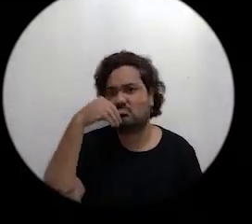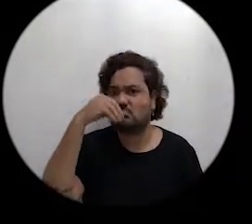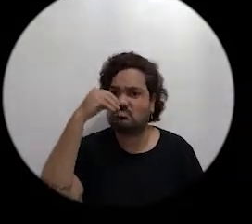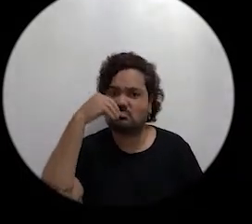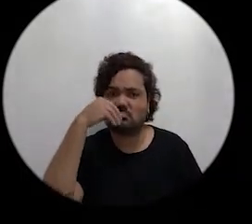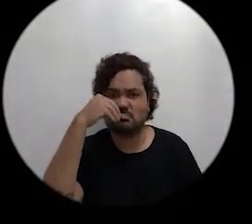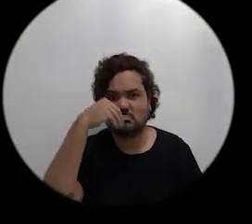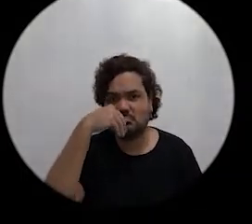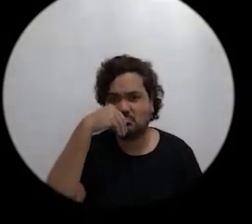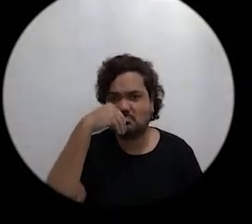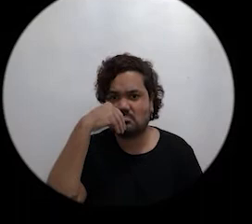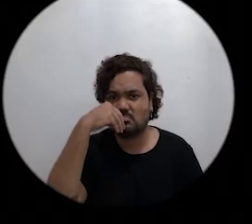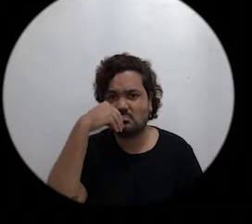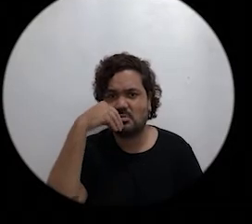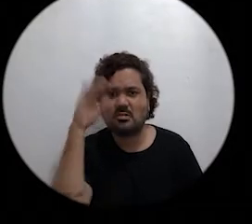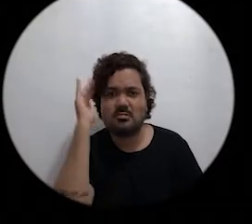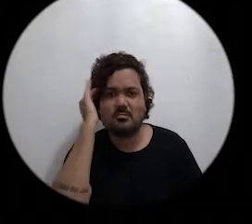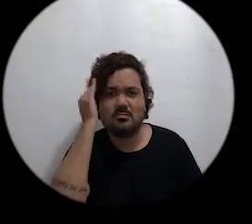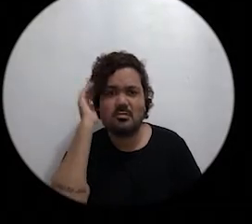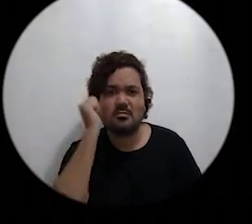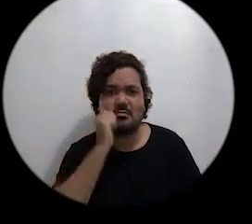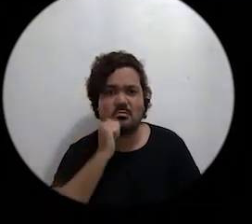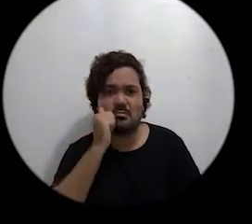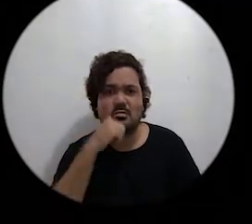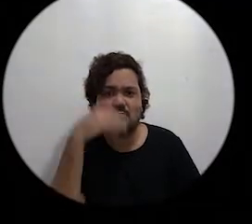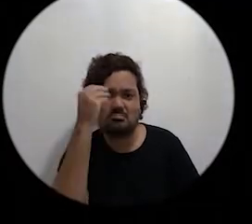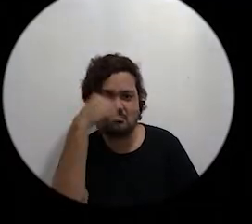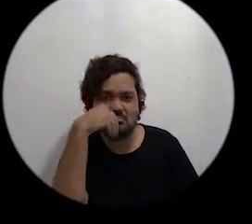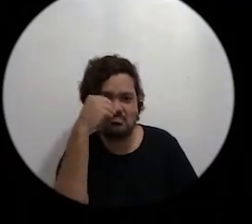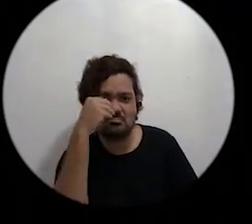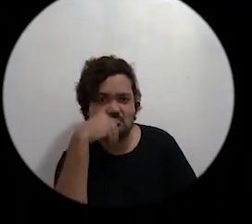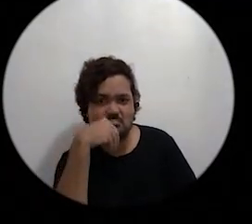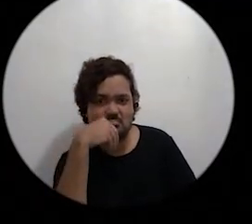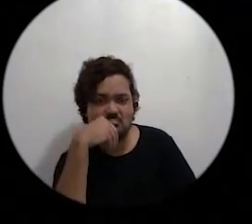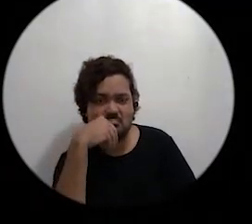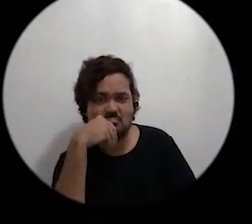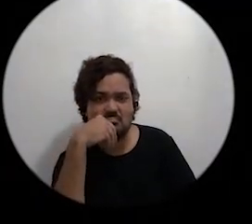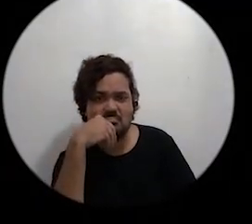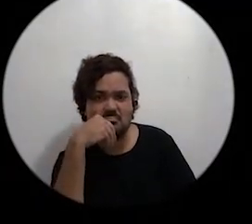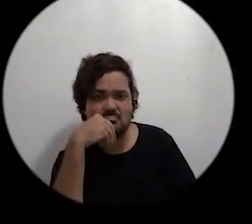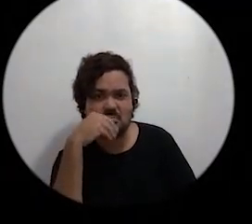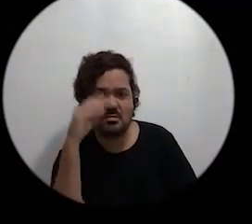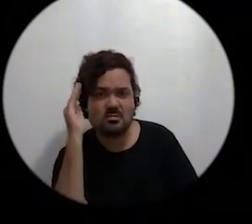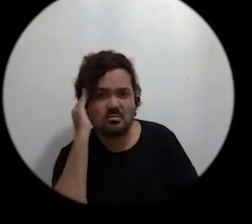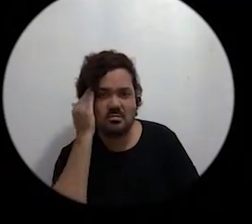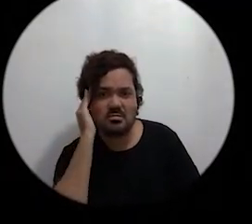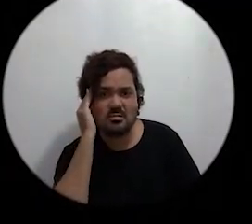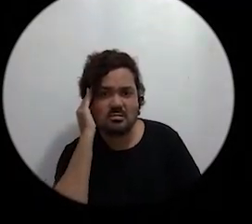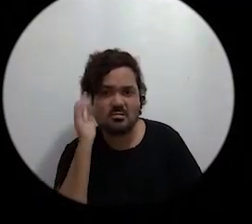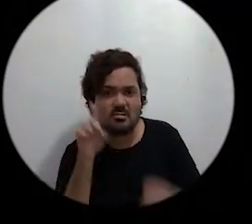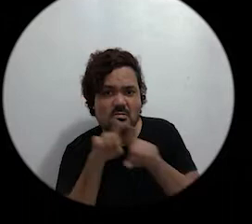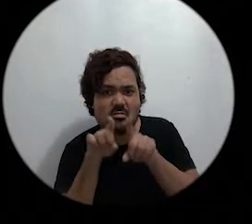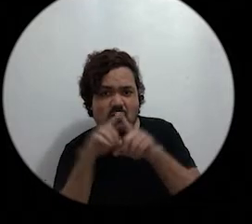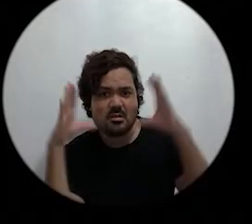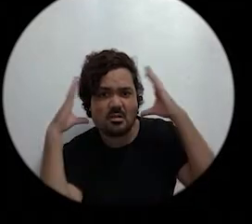enfraquecendo. Pensa nessa mulher fraca, com a cabeça,